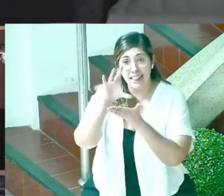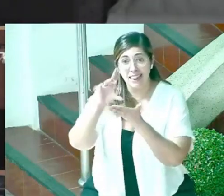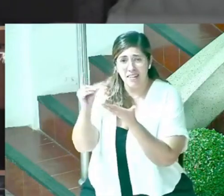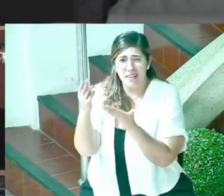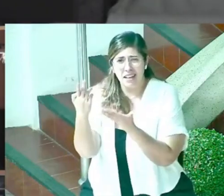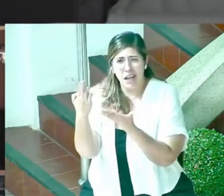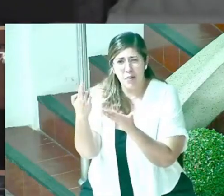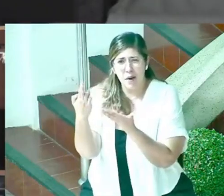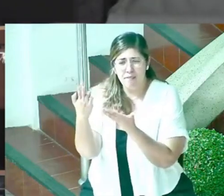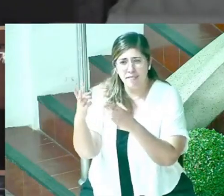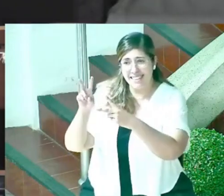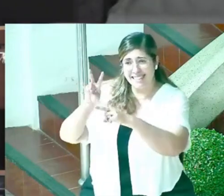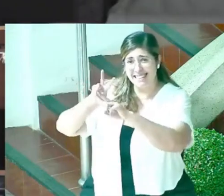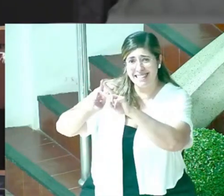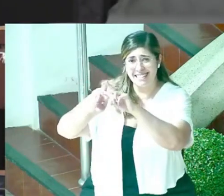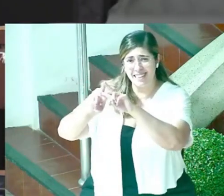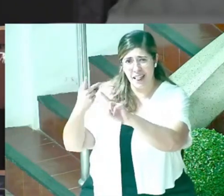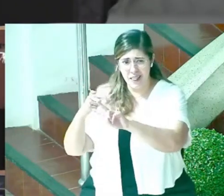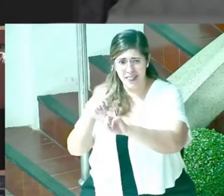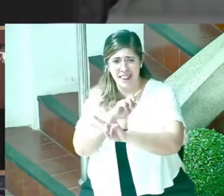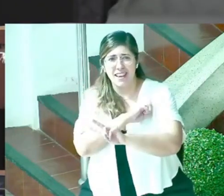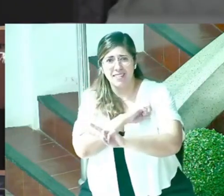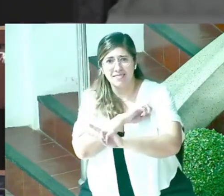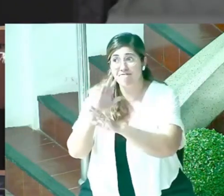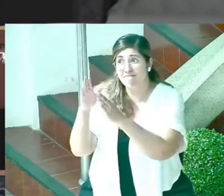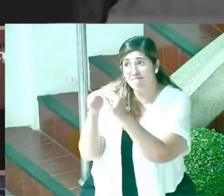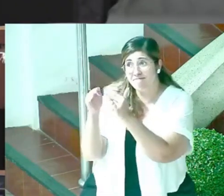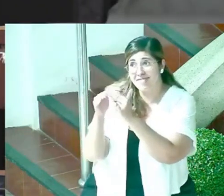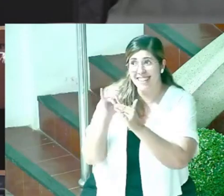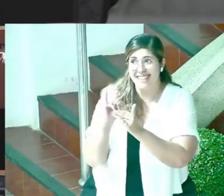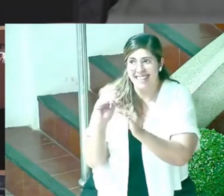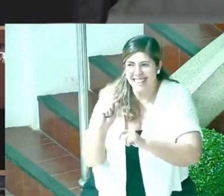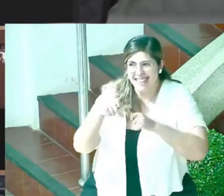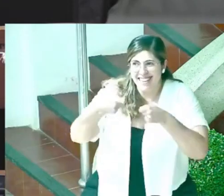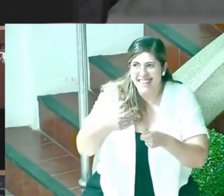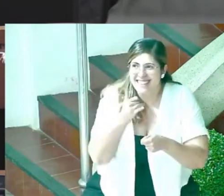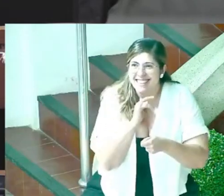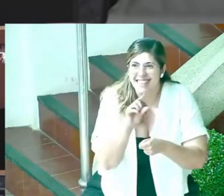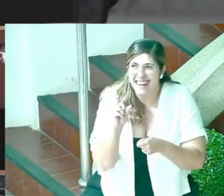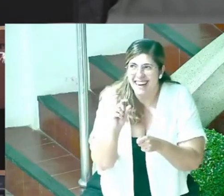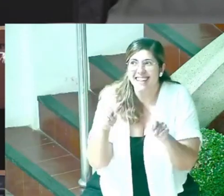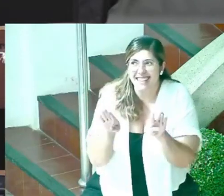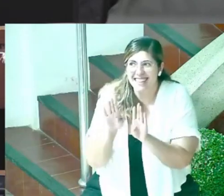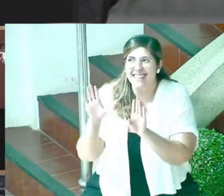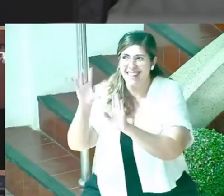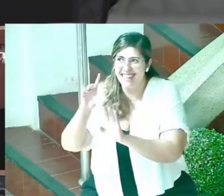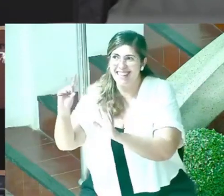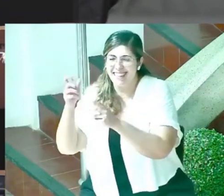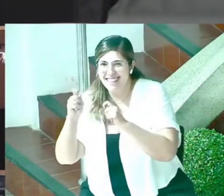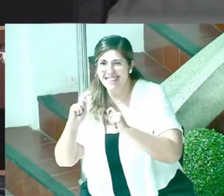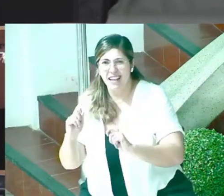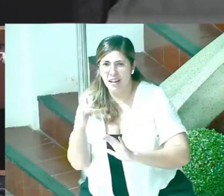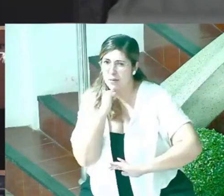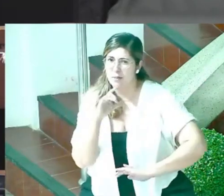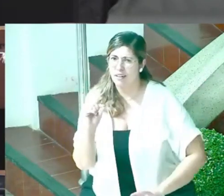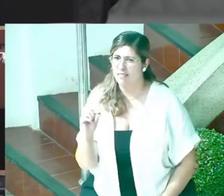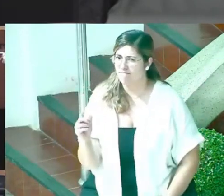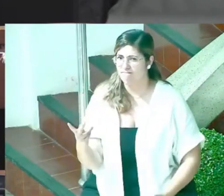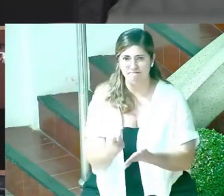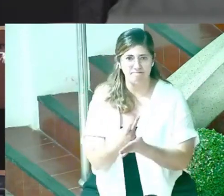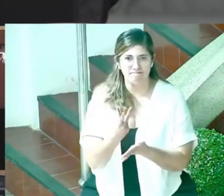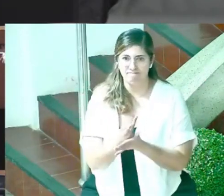como Cristo nos ensinou aqui. A quarta petição, então, nos fala a respeito da nossa carência física